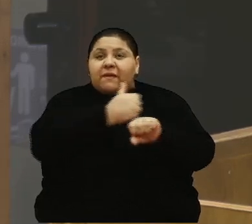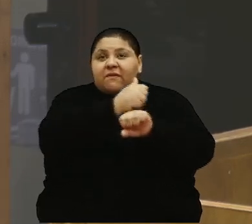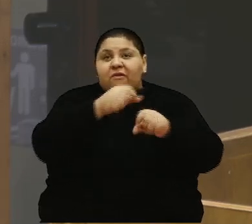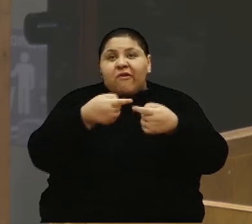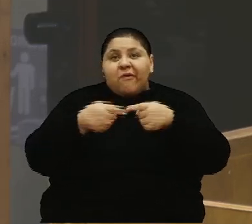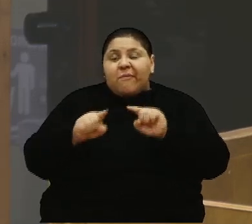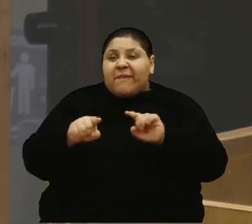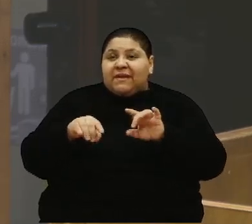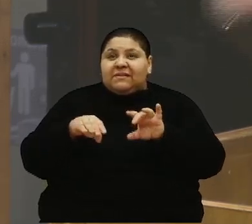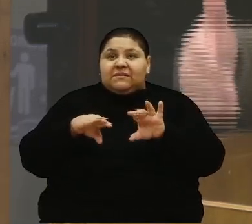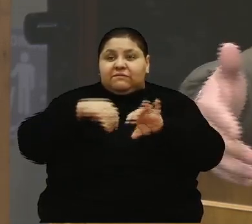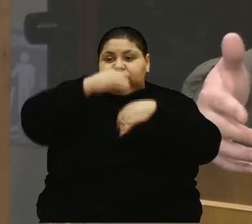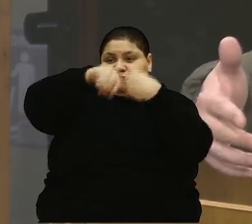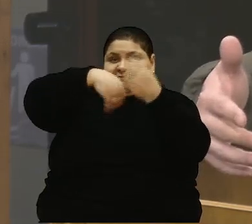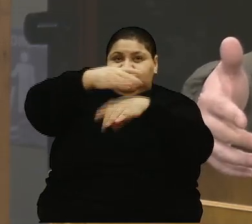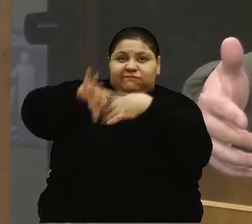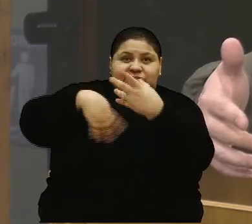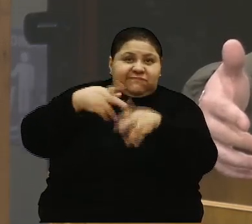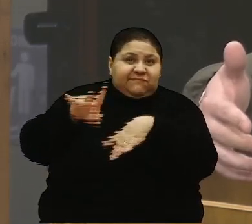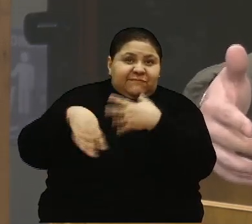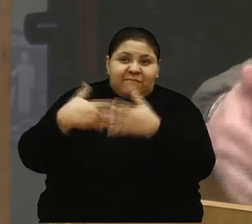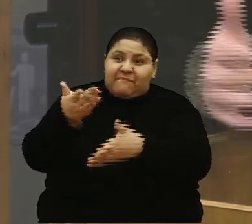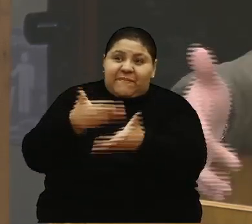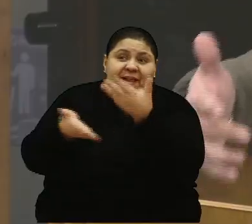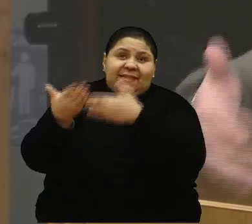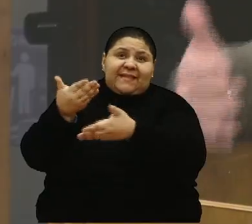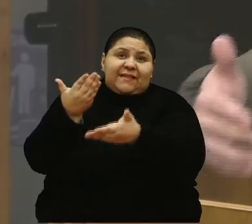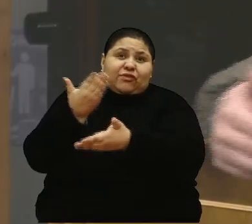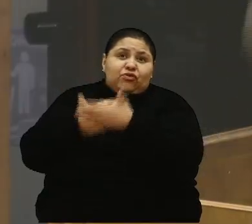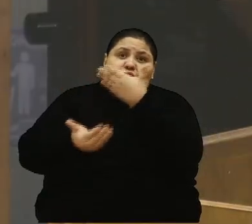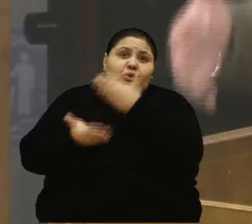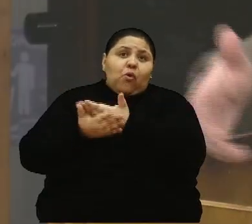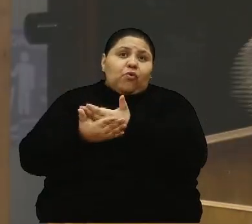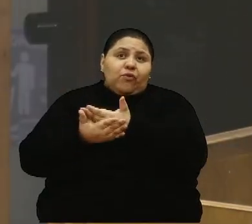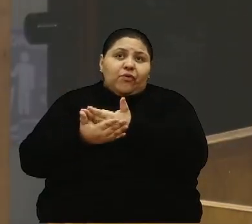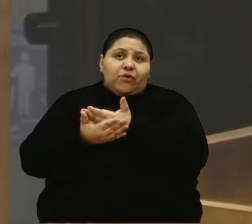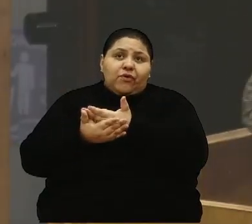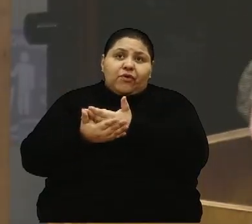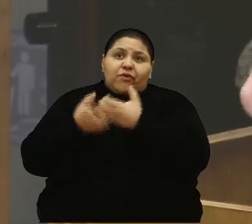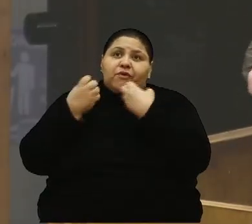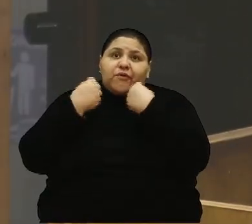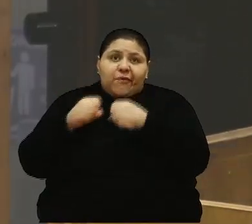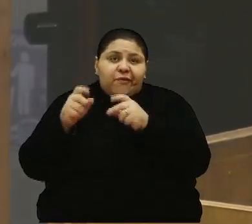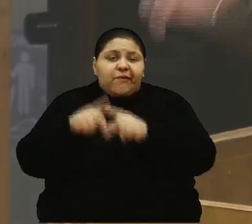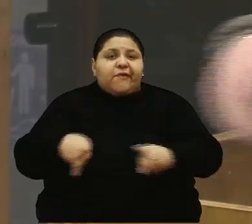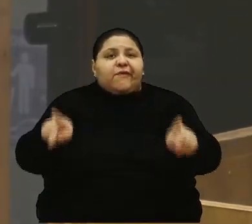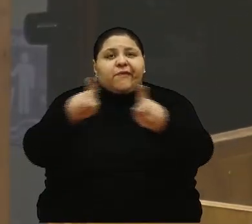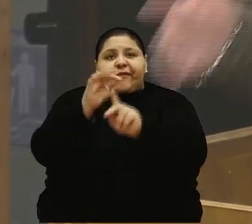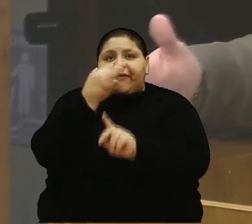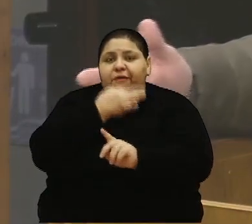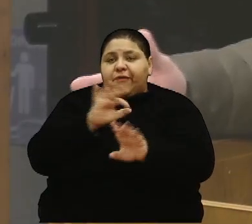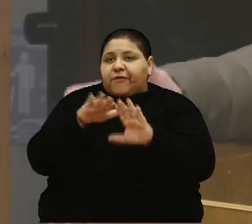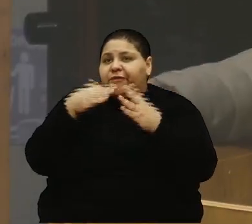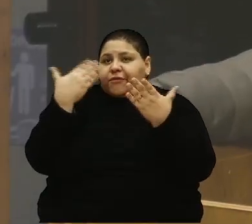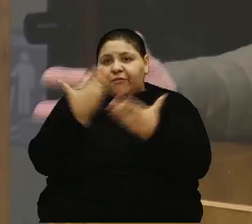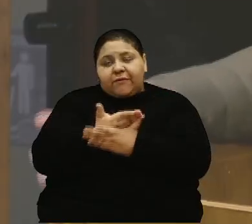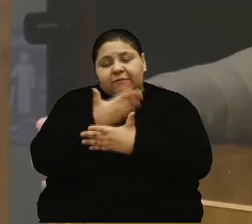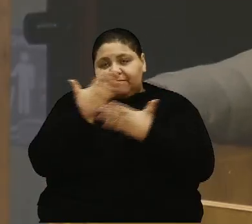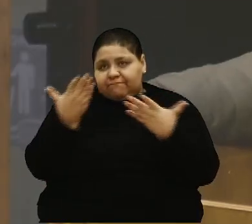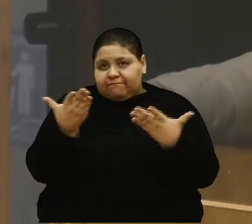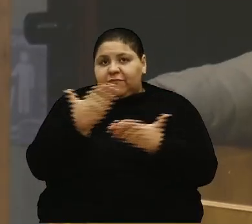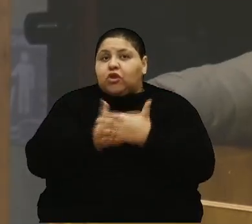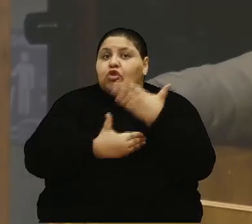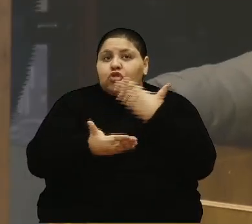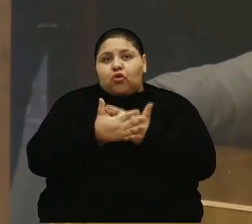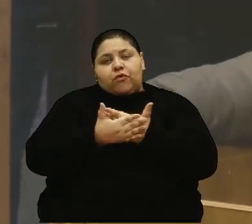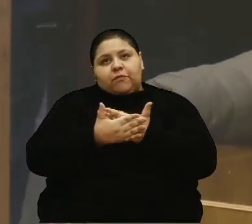se desdobram, fazem das tripas ao coração para atender bem as secretarias, a população caxiense, as escolas, enfim, todo